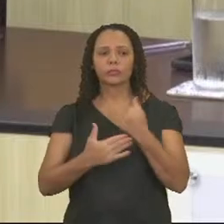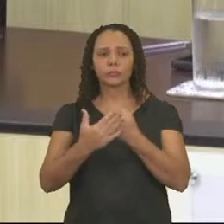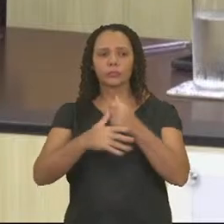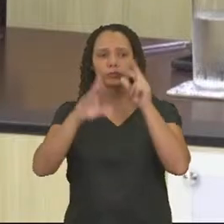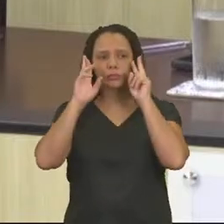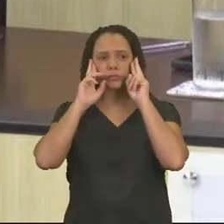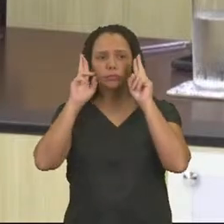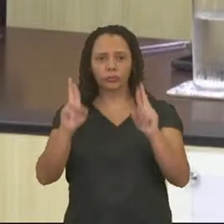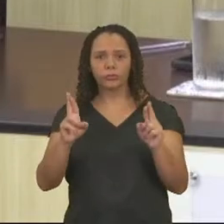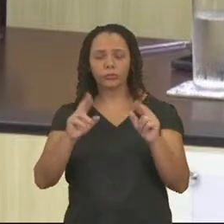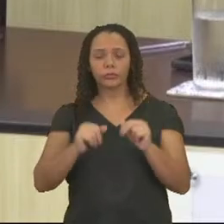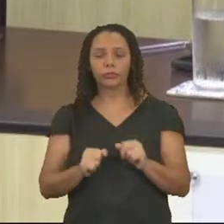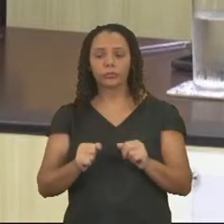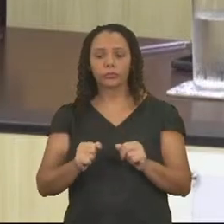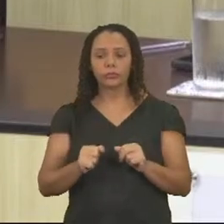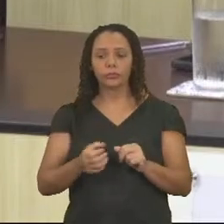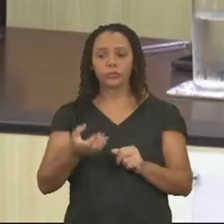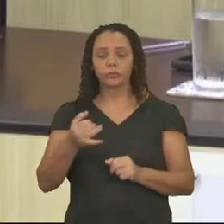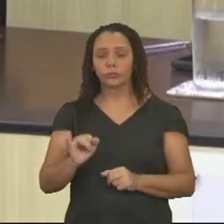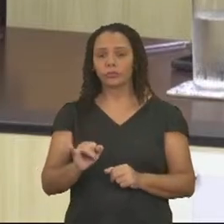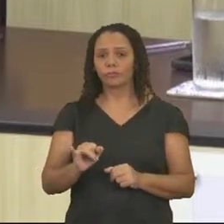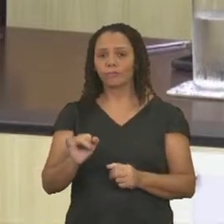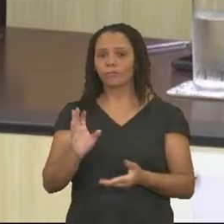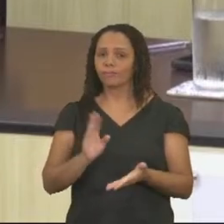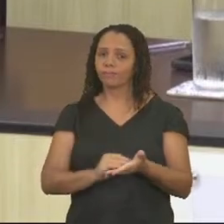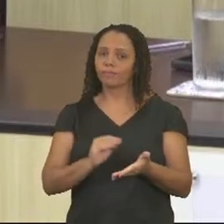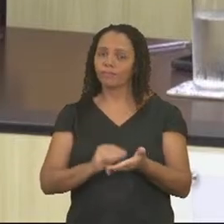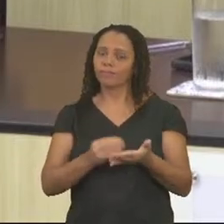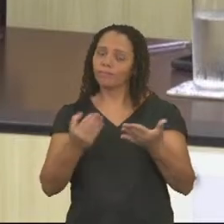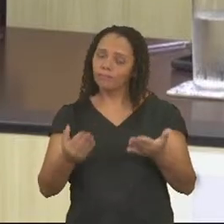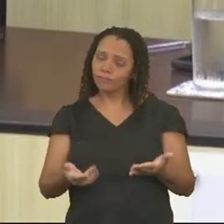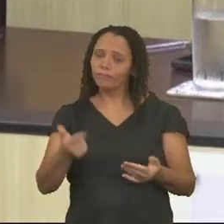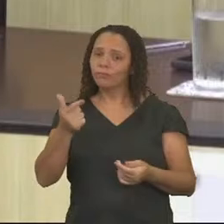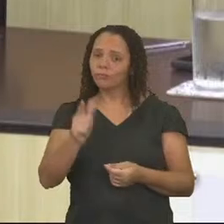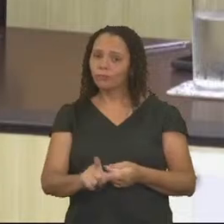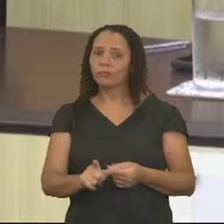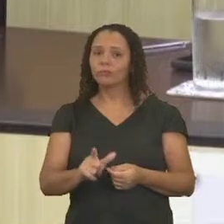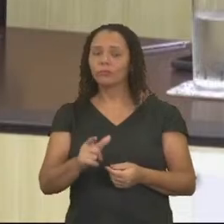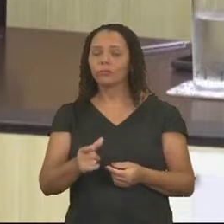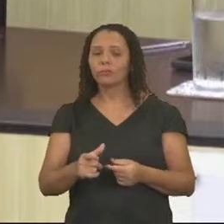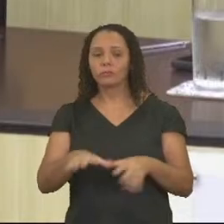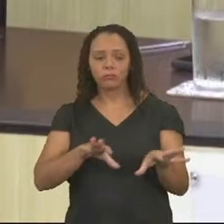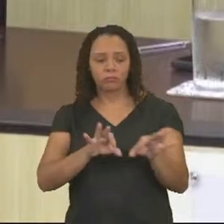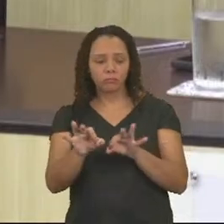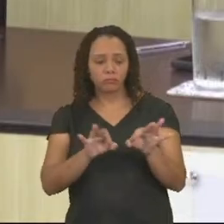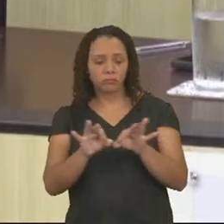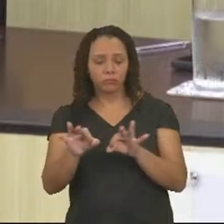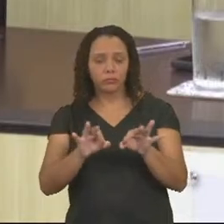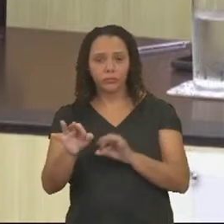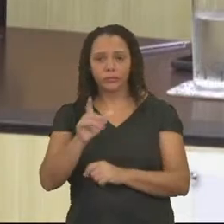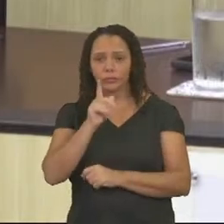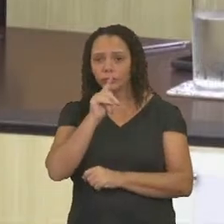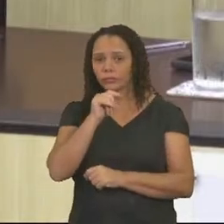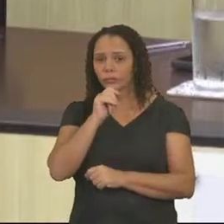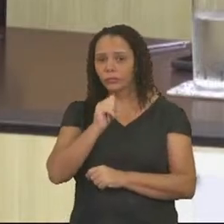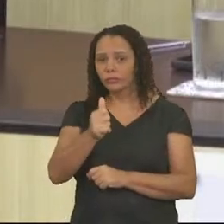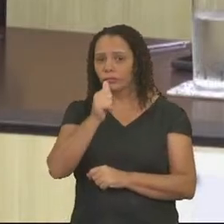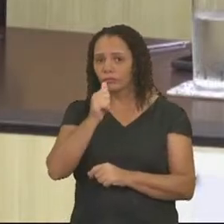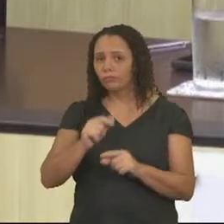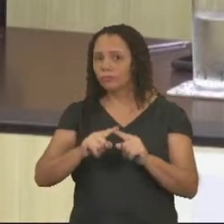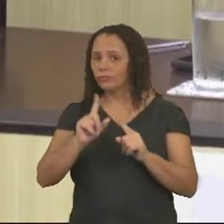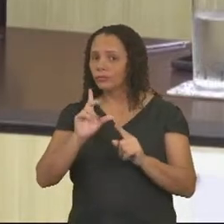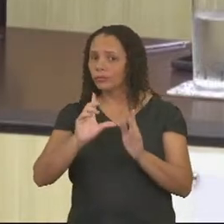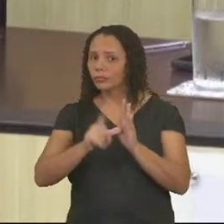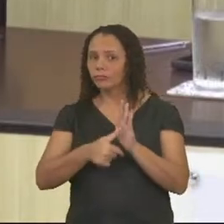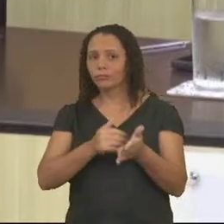respeito. Porque senão, mais uma vez, vamos instalar a água e vai ser retirada.